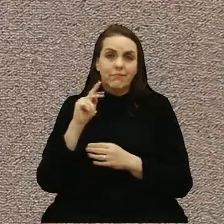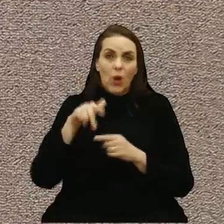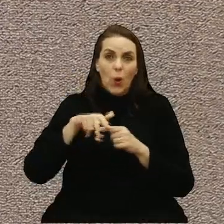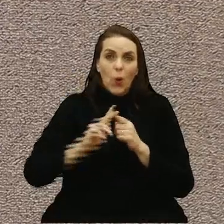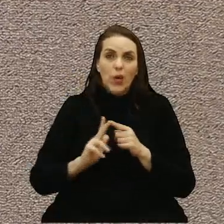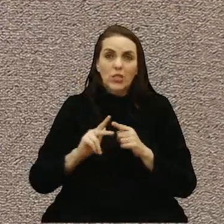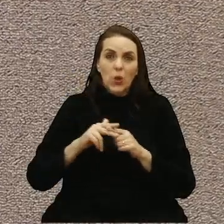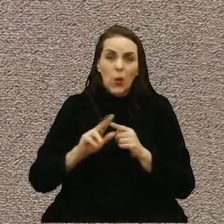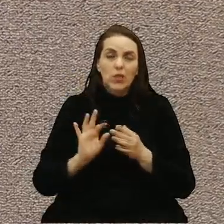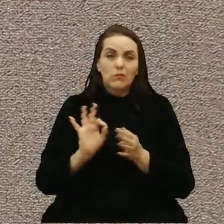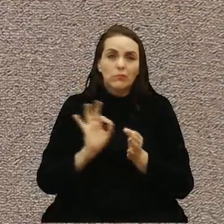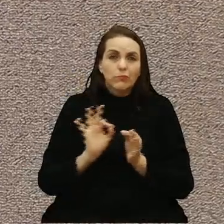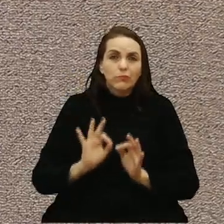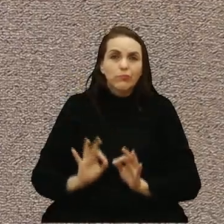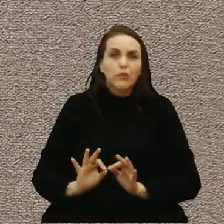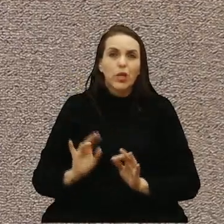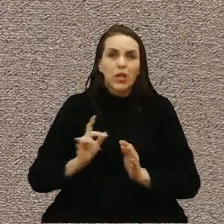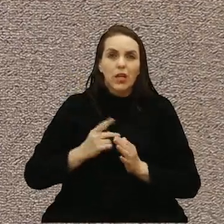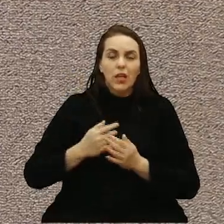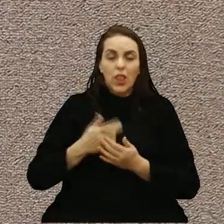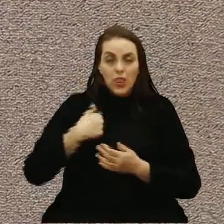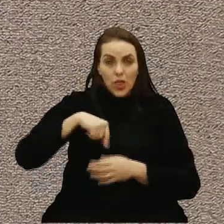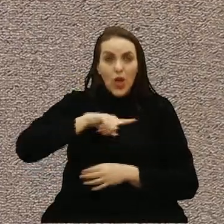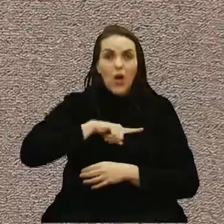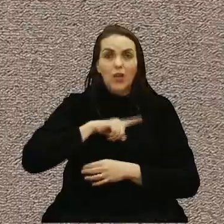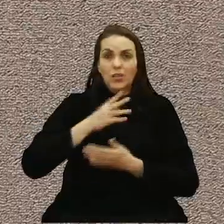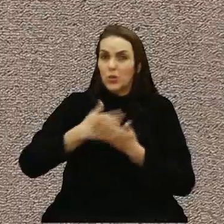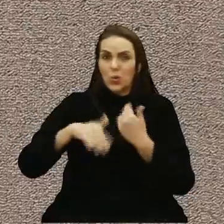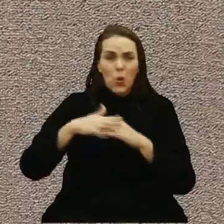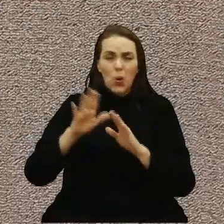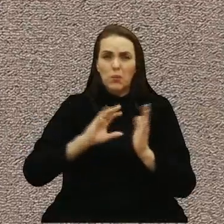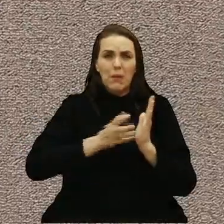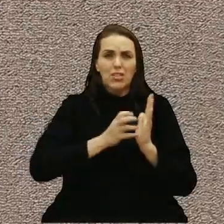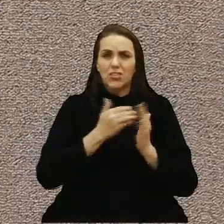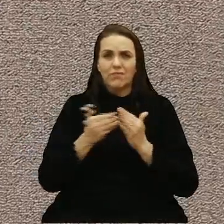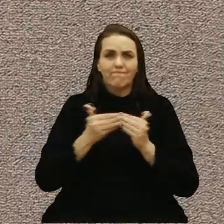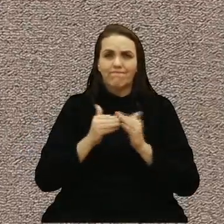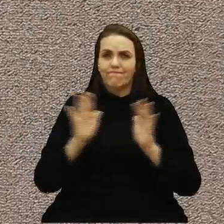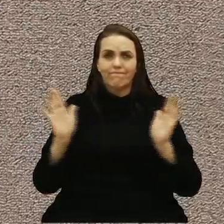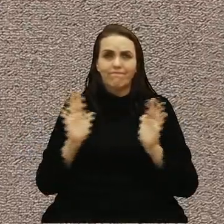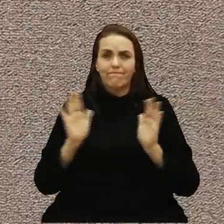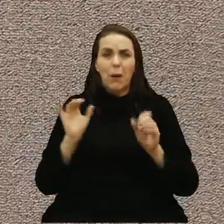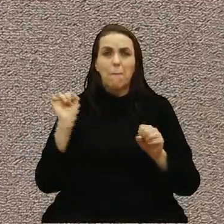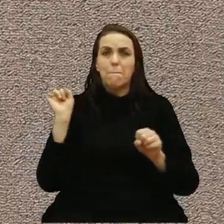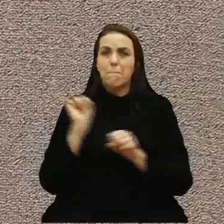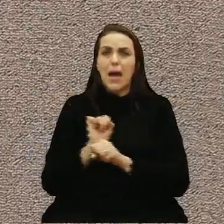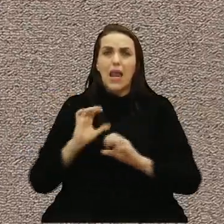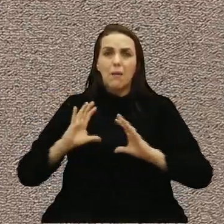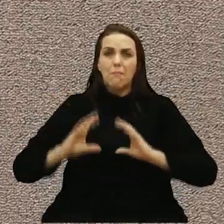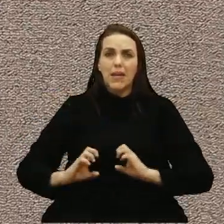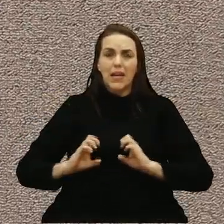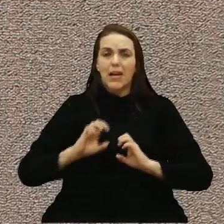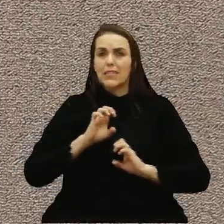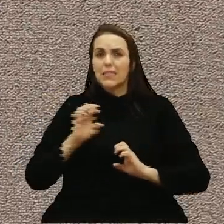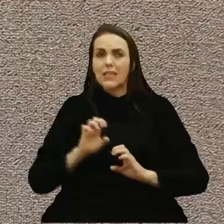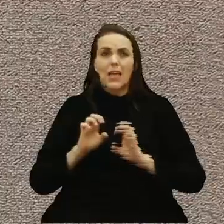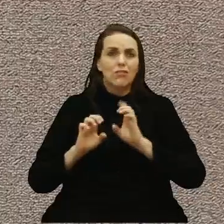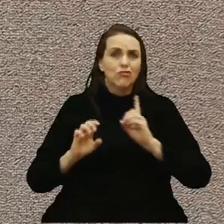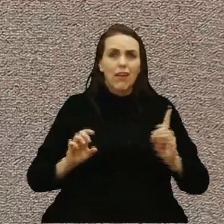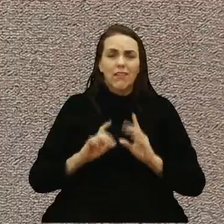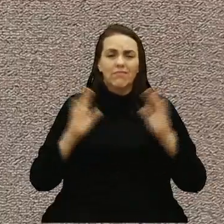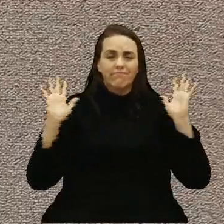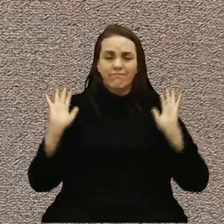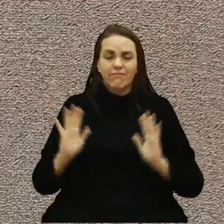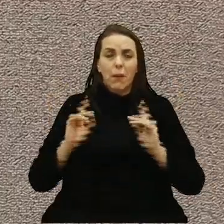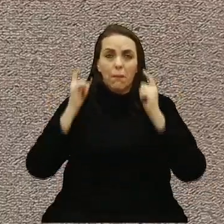nós. Nós temos que começar a corrigir, todos nós, independente de partido. Vamos parar com essa briga de esquerda e direita. Vamos começar a